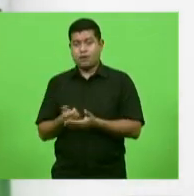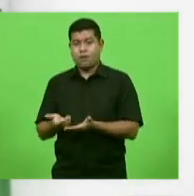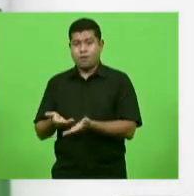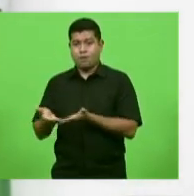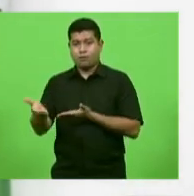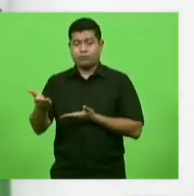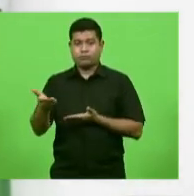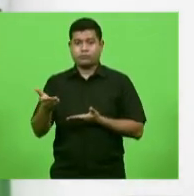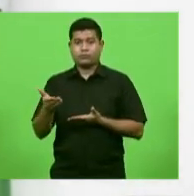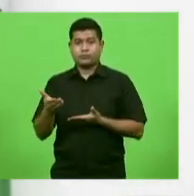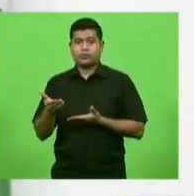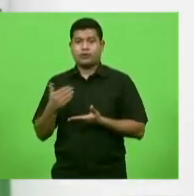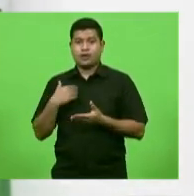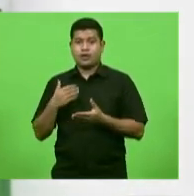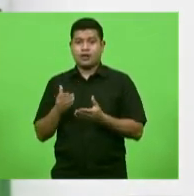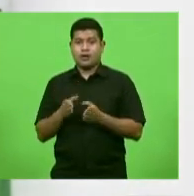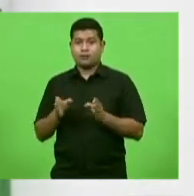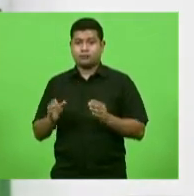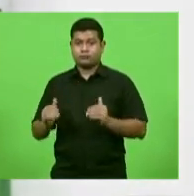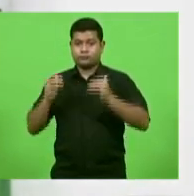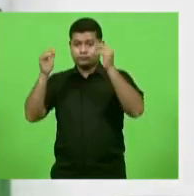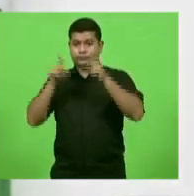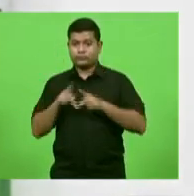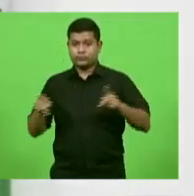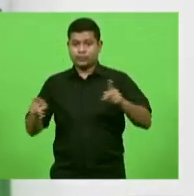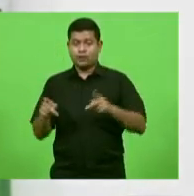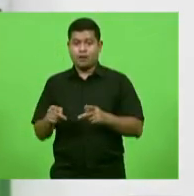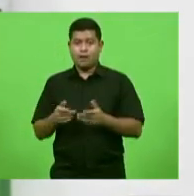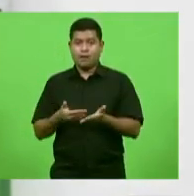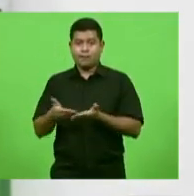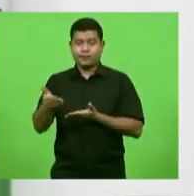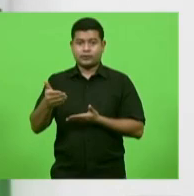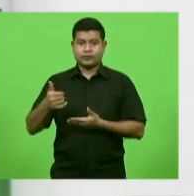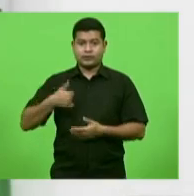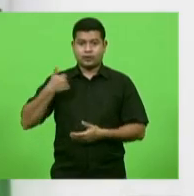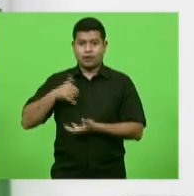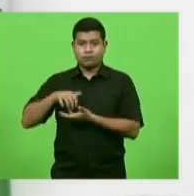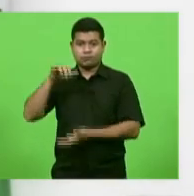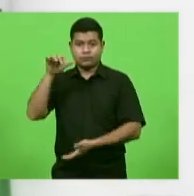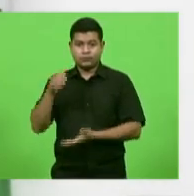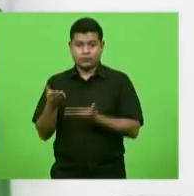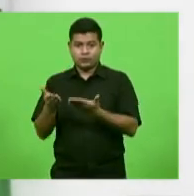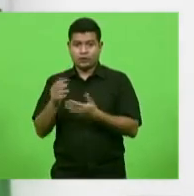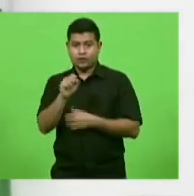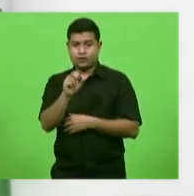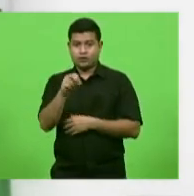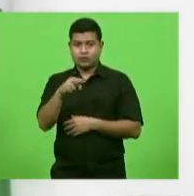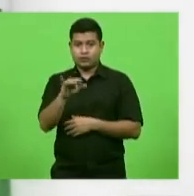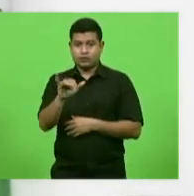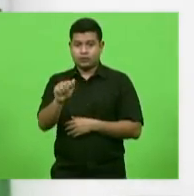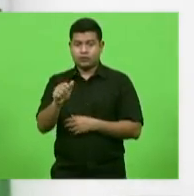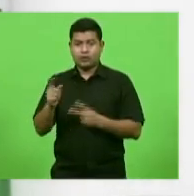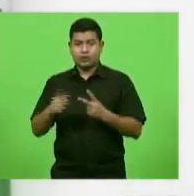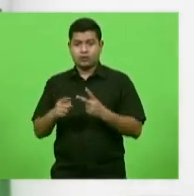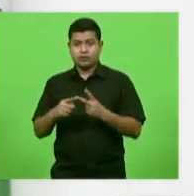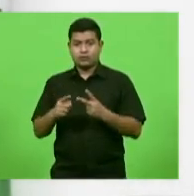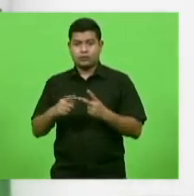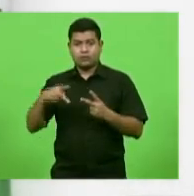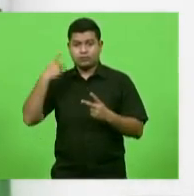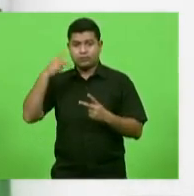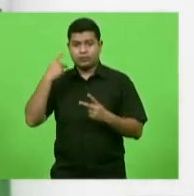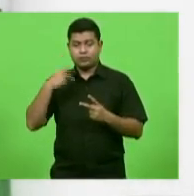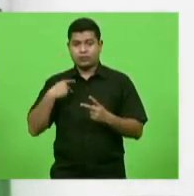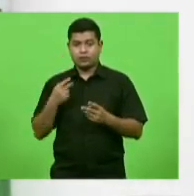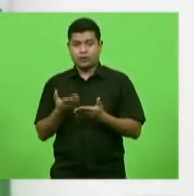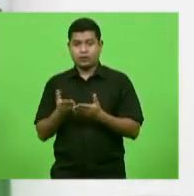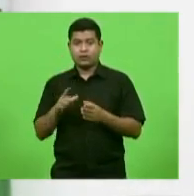pela desembargadora aqui mais antiga, desembargadora Sônia, votaria em seguida. Em segundo, o parlamentar com maior número